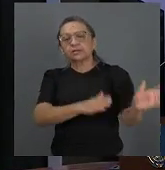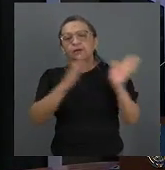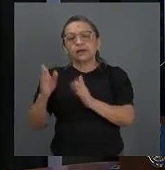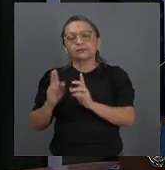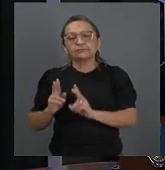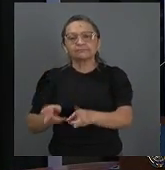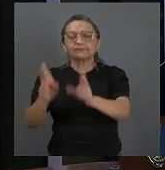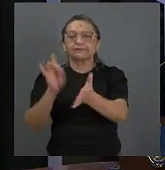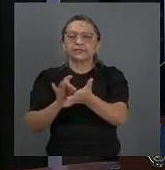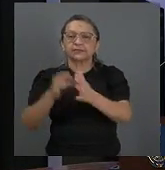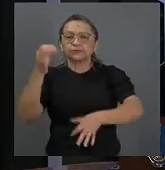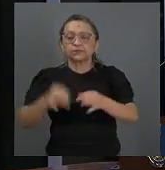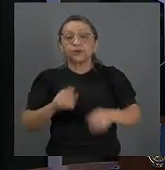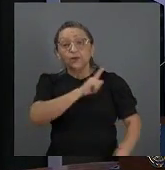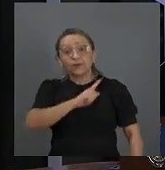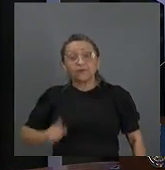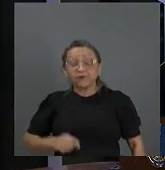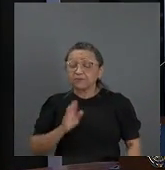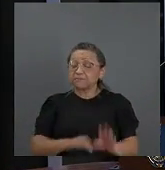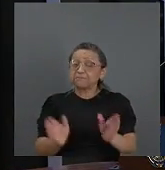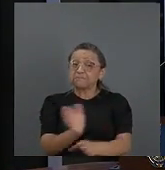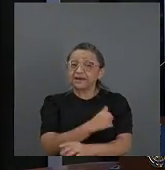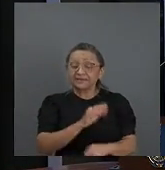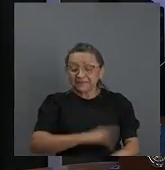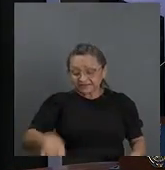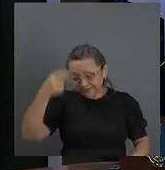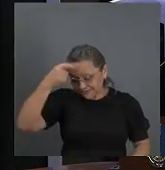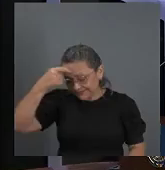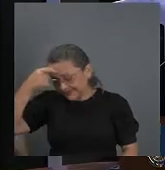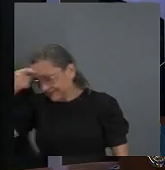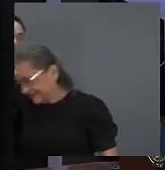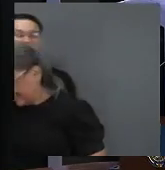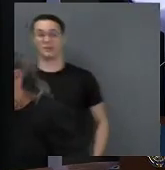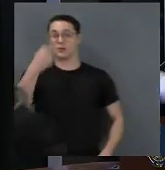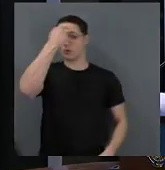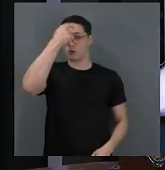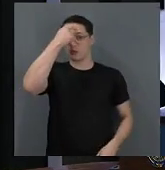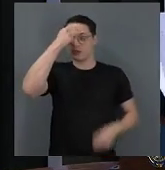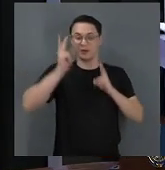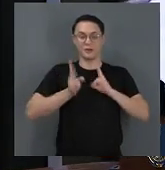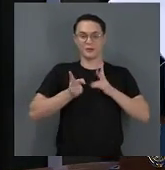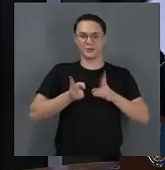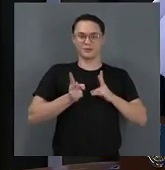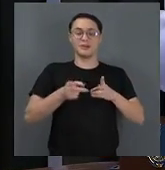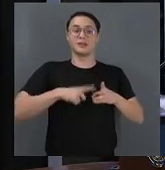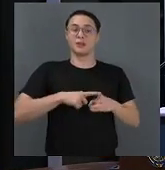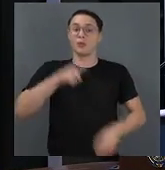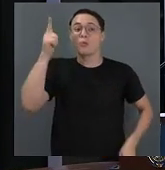verdade e da justiça. Os governos são passageiros, mas a consciência reta e digna permanece como